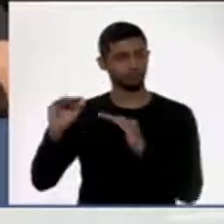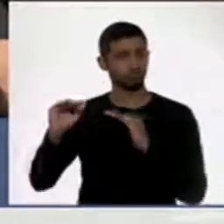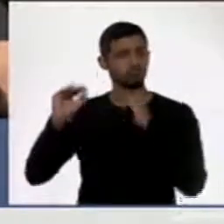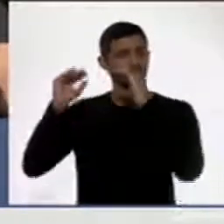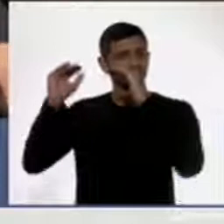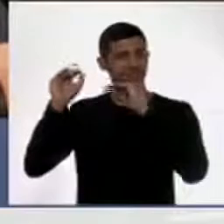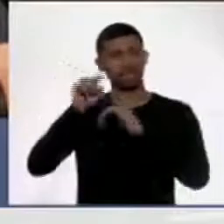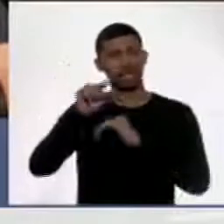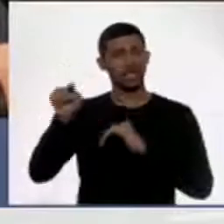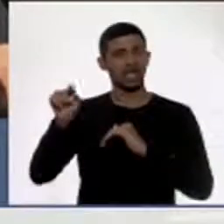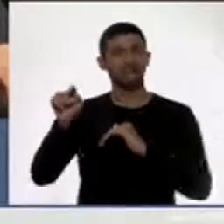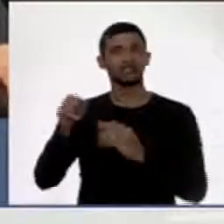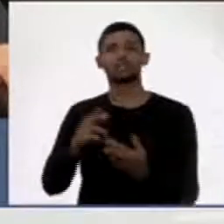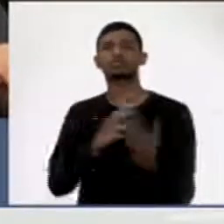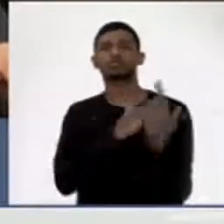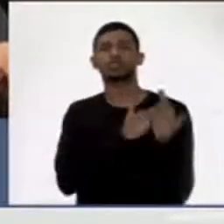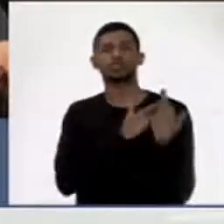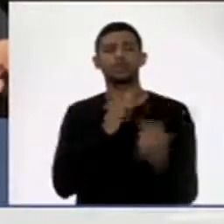função